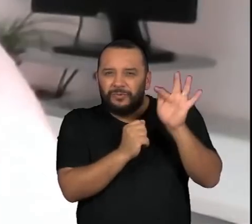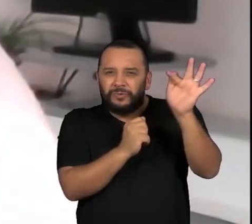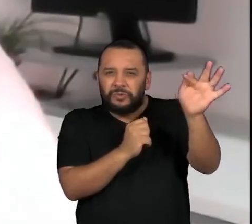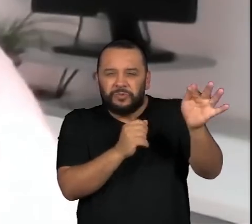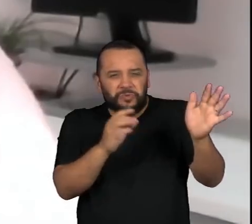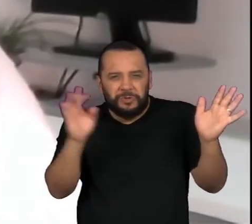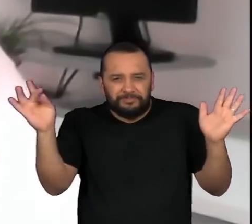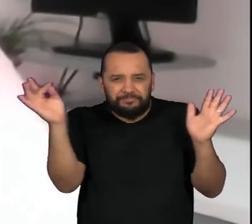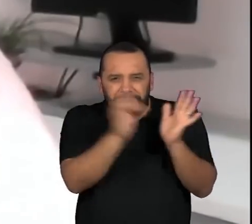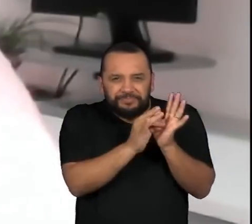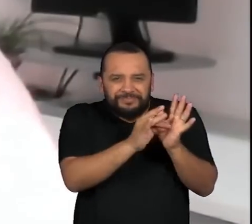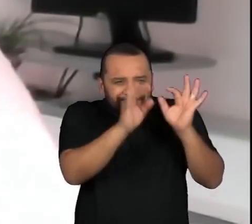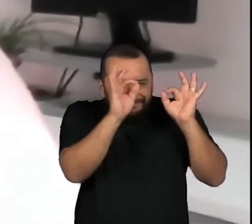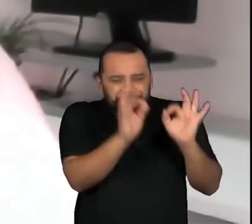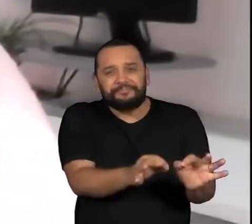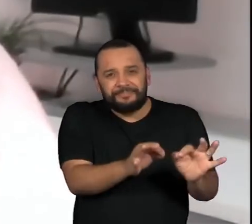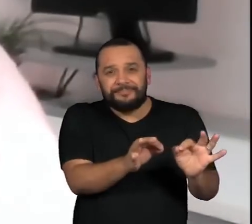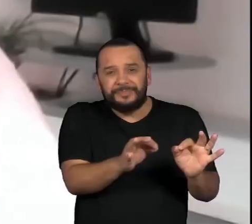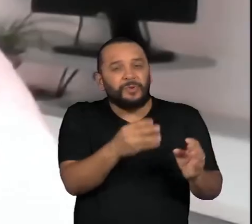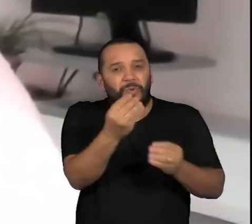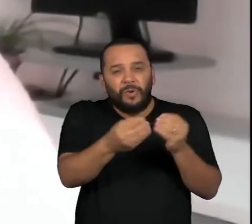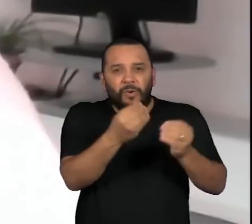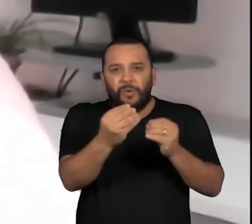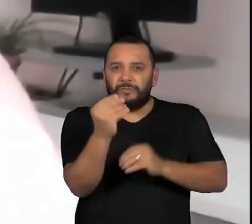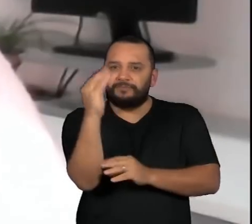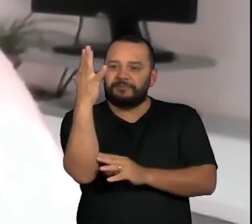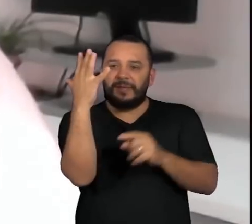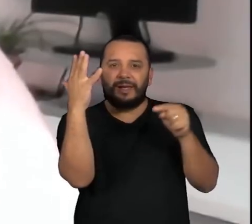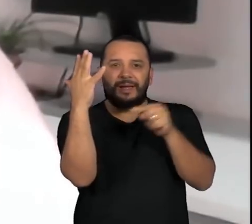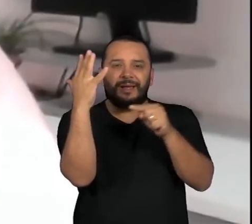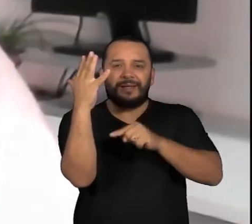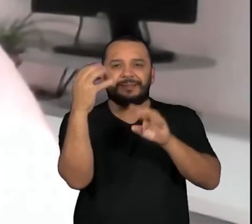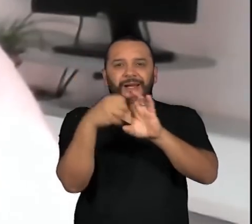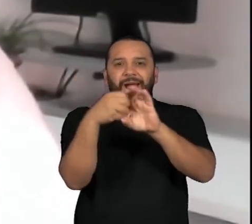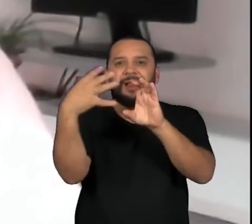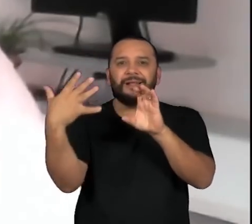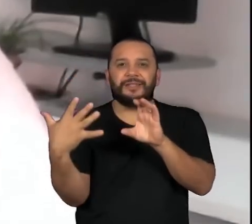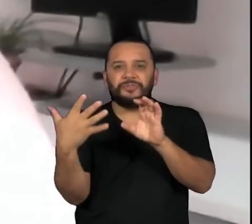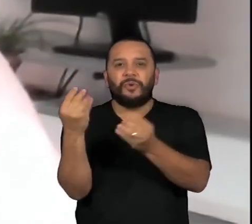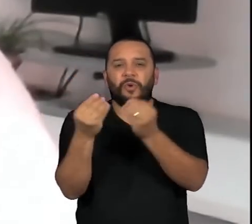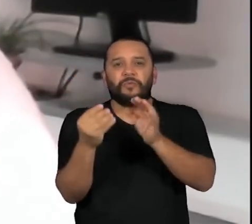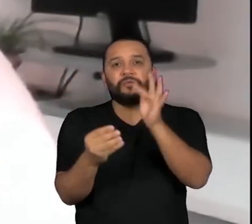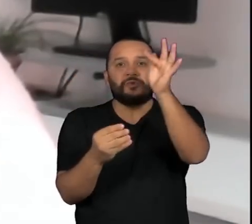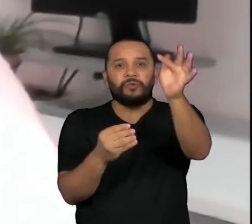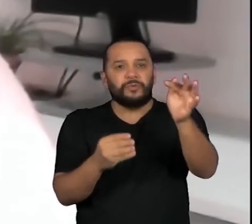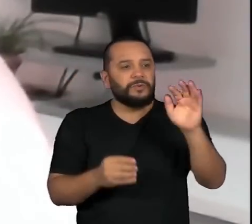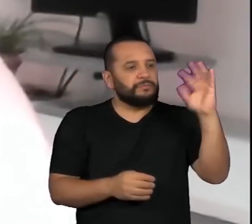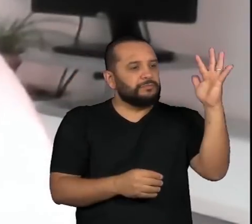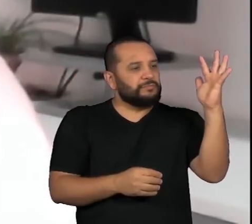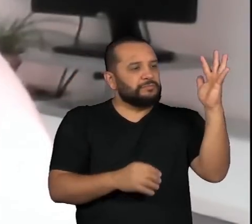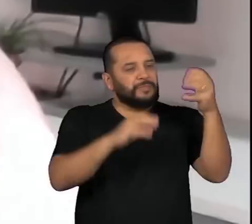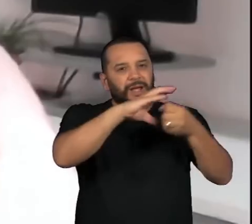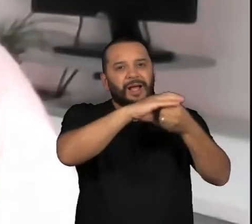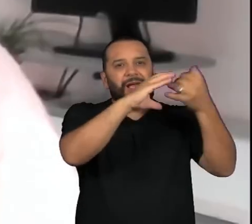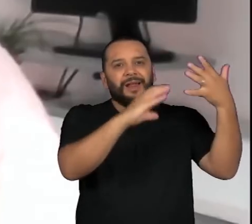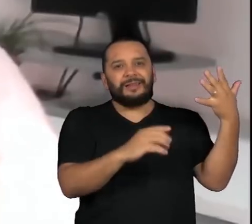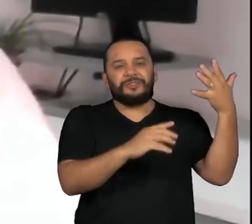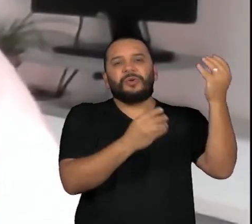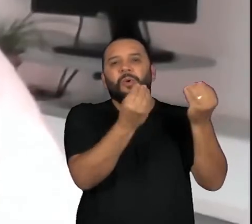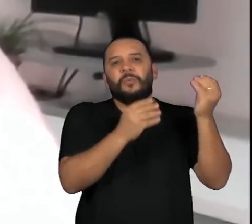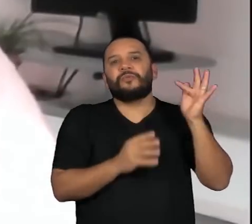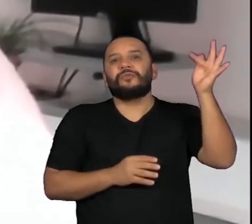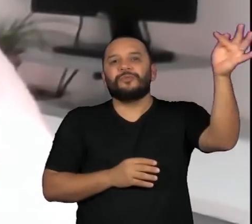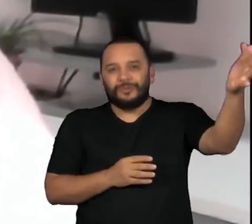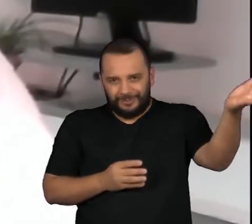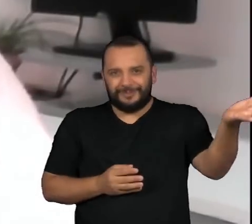espécies, mas de características de plantas, que no fim traduzem como essas